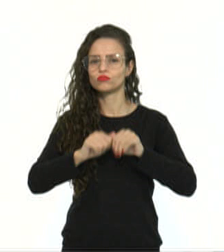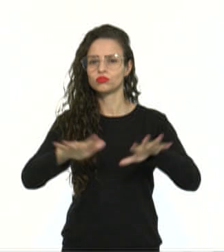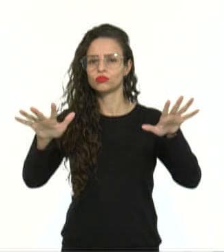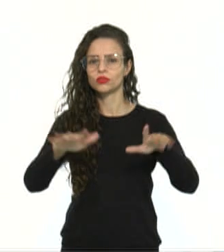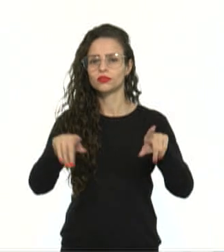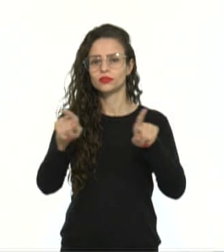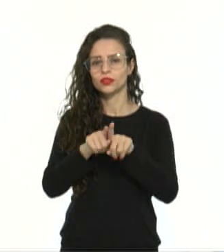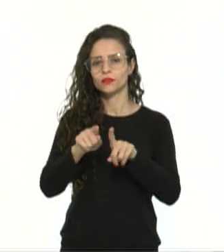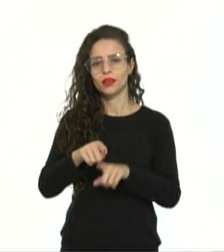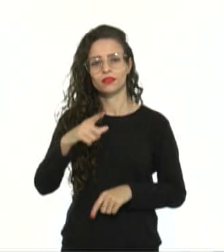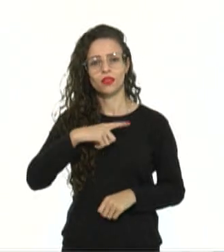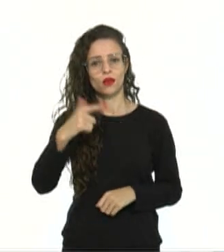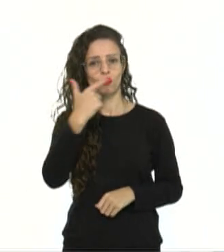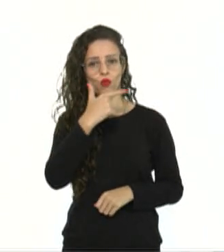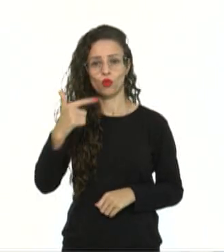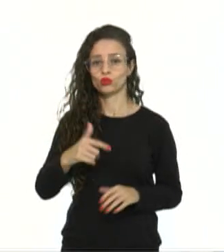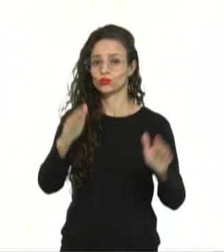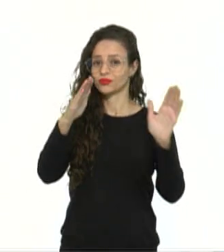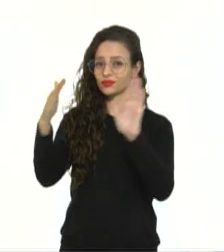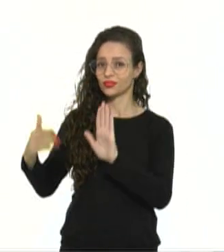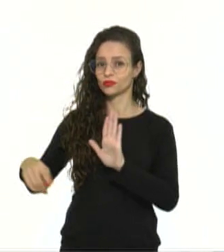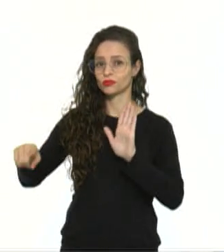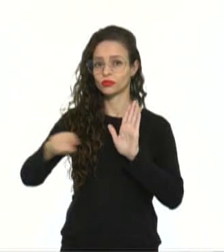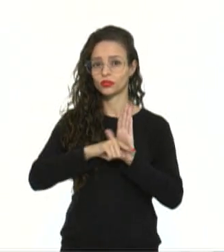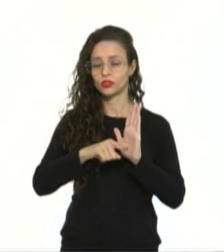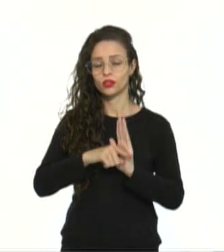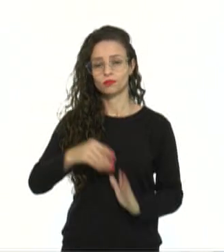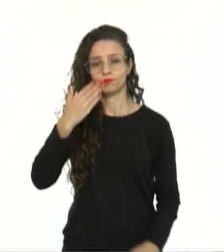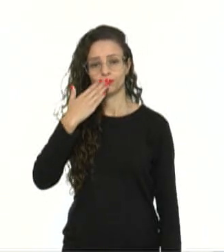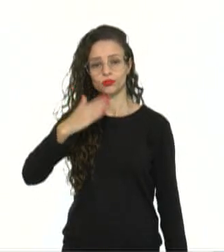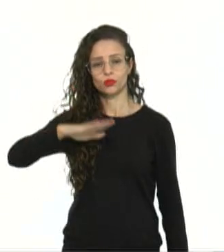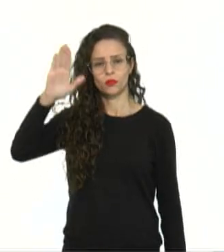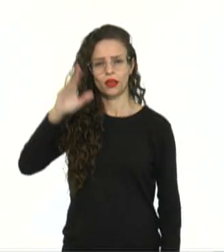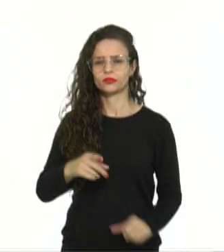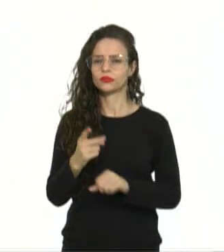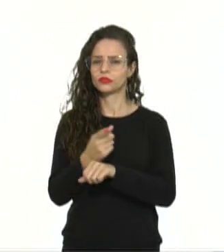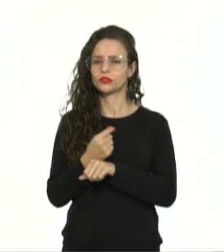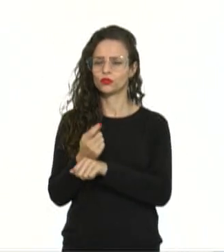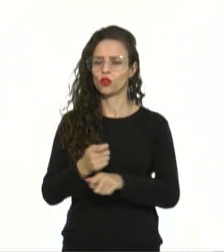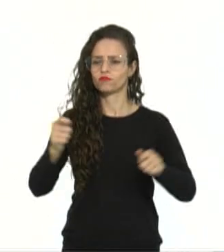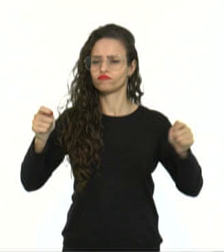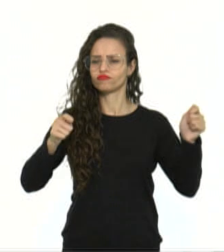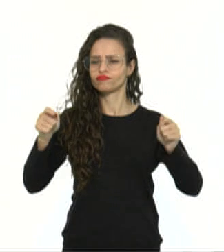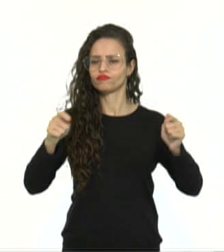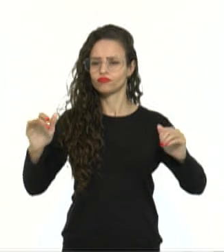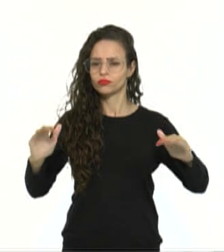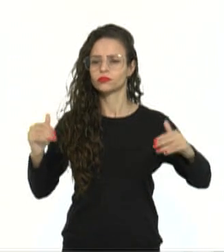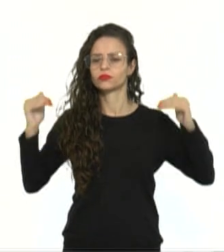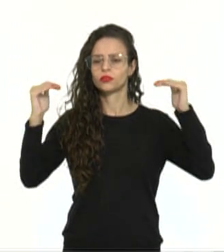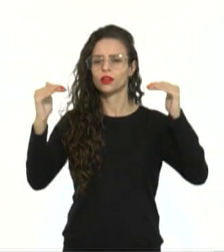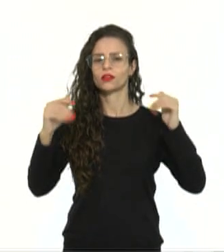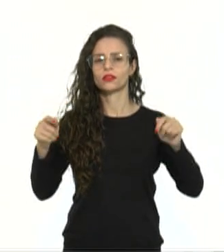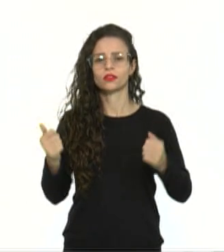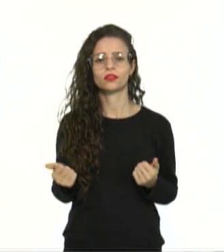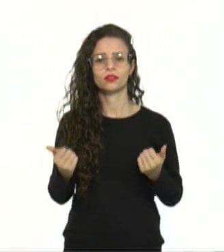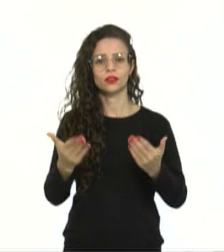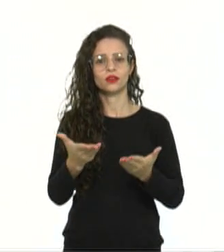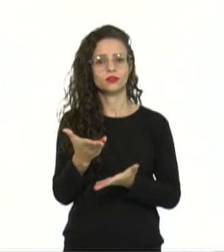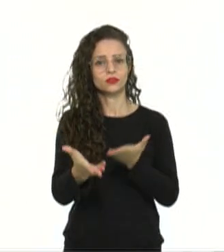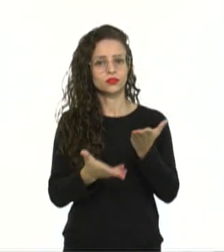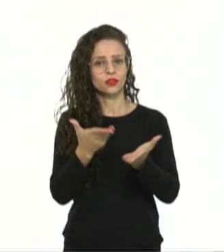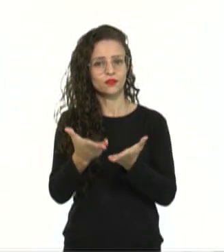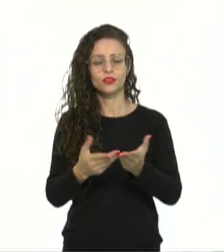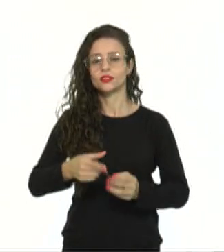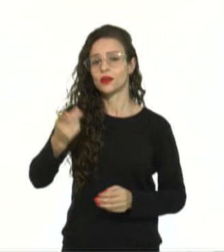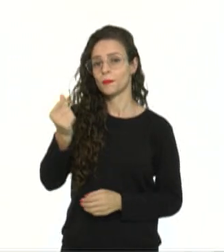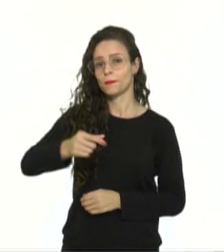mercado ainda tem outro efeito negativo. A promessa de uma grande economia regulando o mercado traria serviços e produtos mais